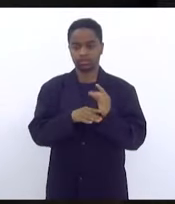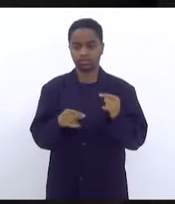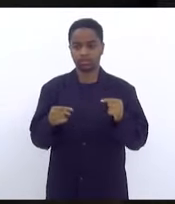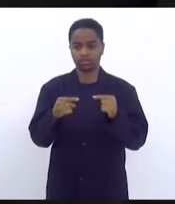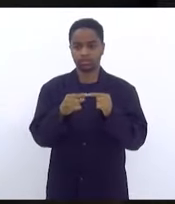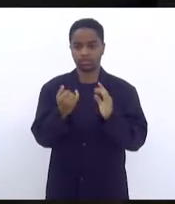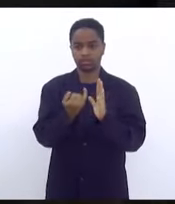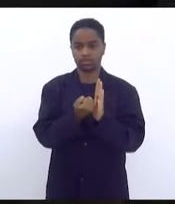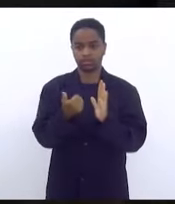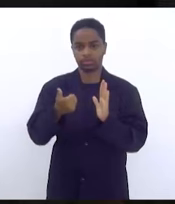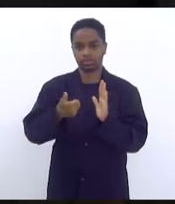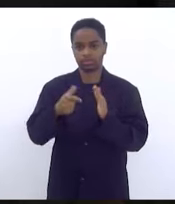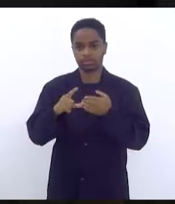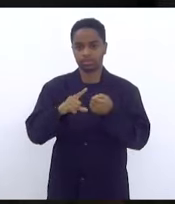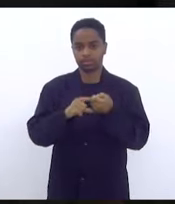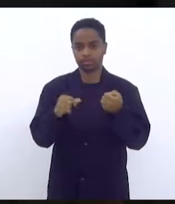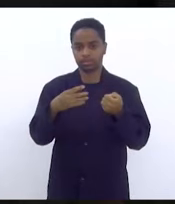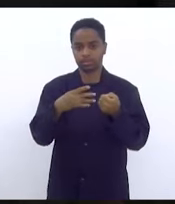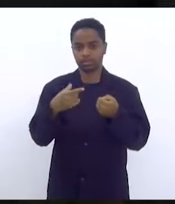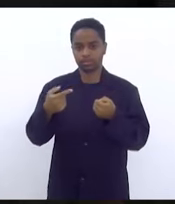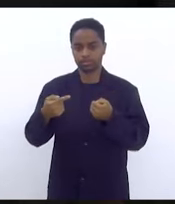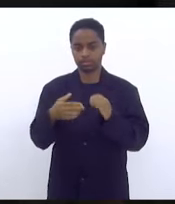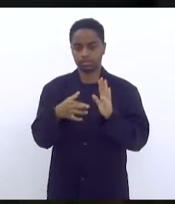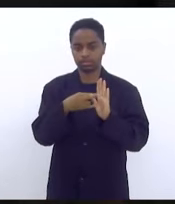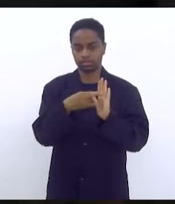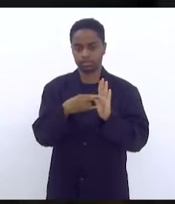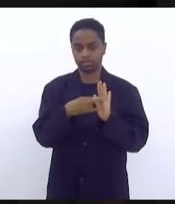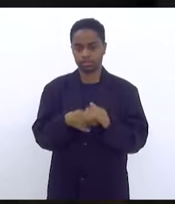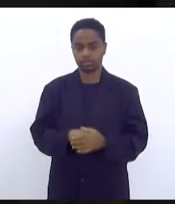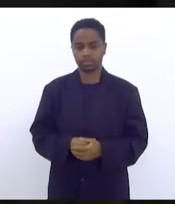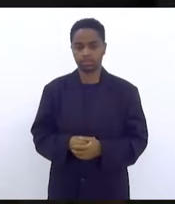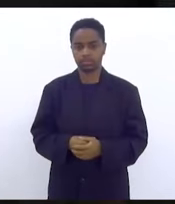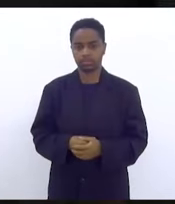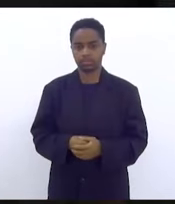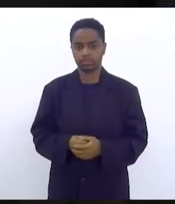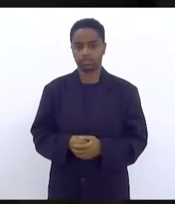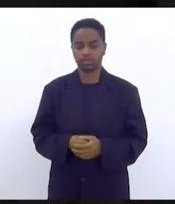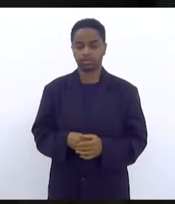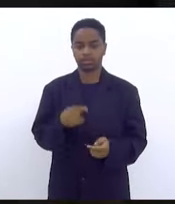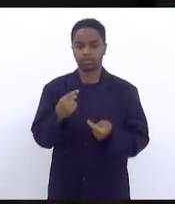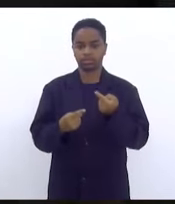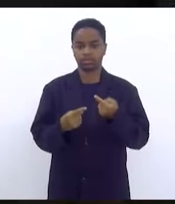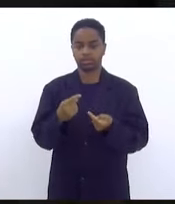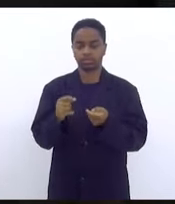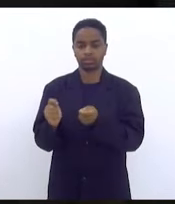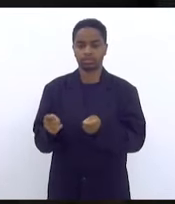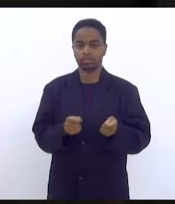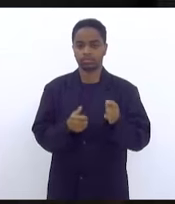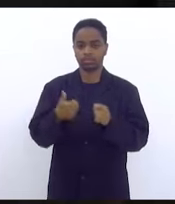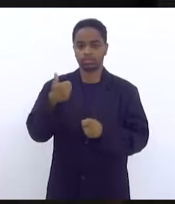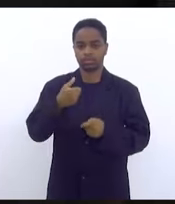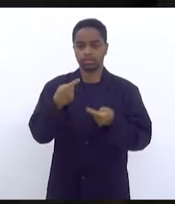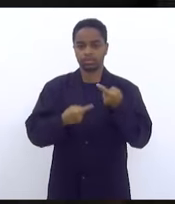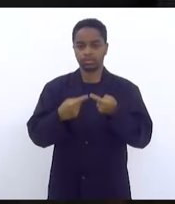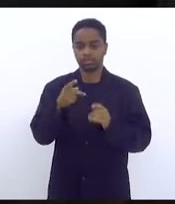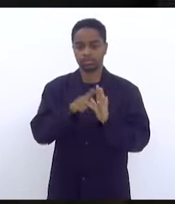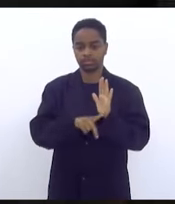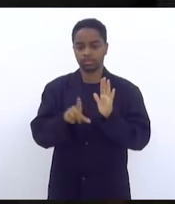com o inciso 1º do artigo 47 do Regimento Interno, em tramitação ordinária e primeira discussão, projeto de lei